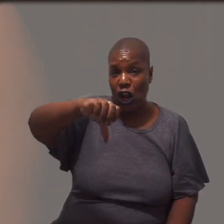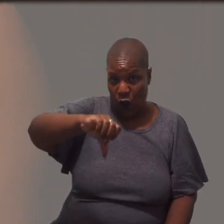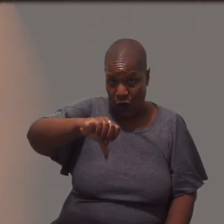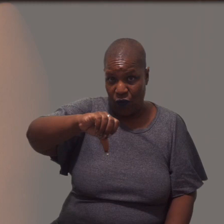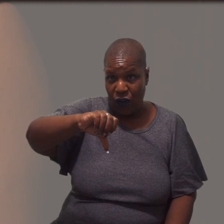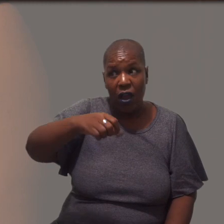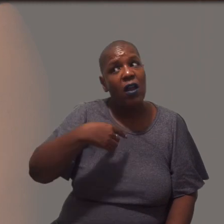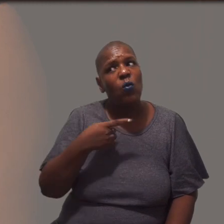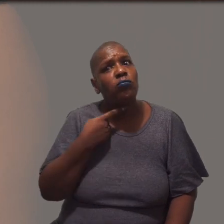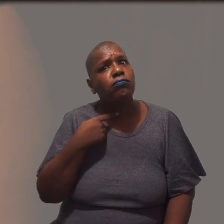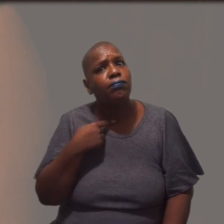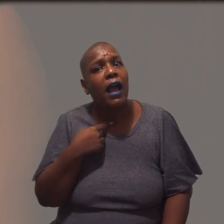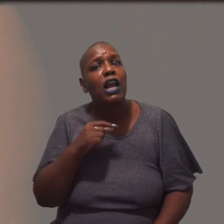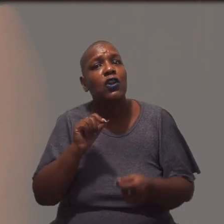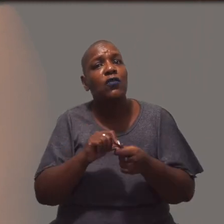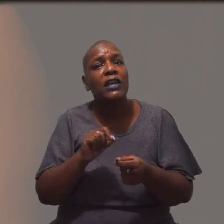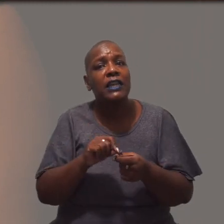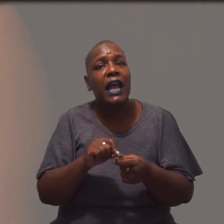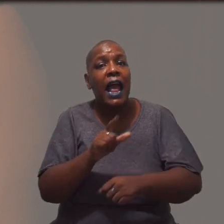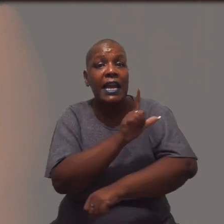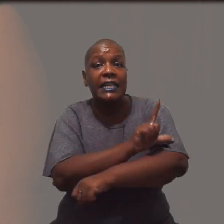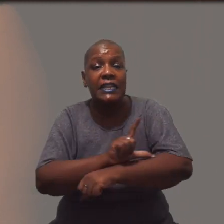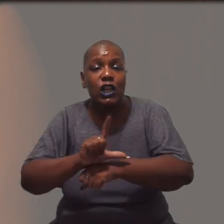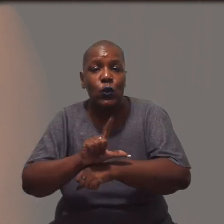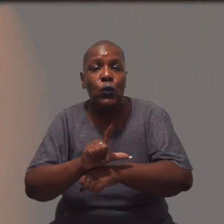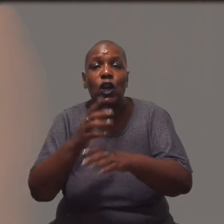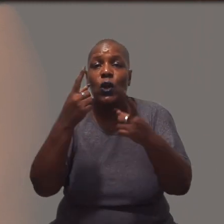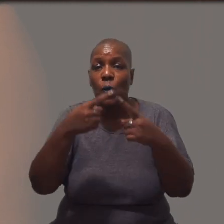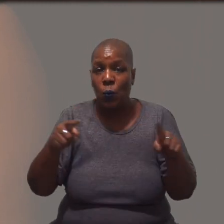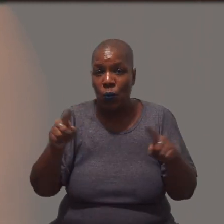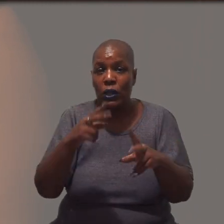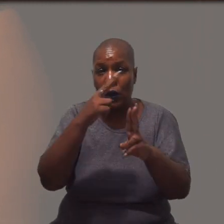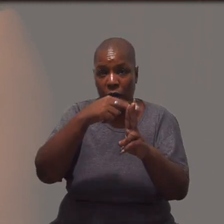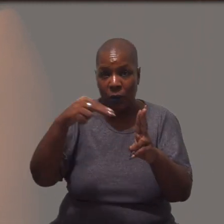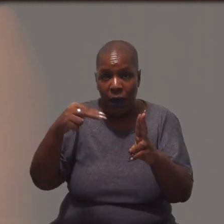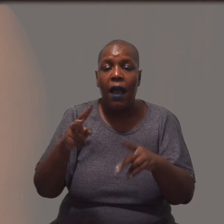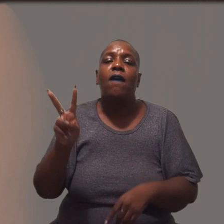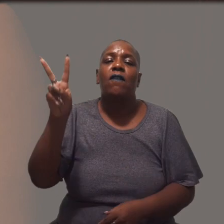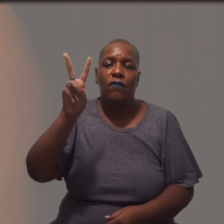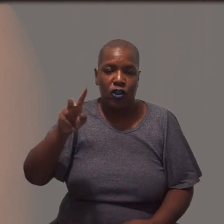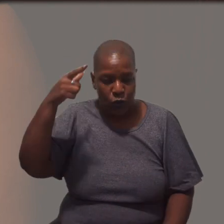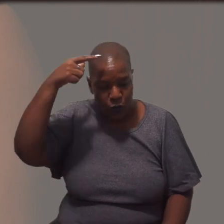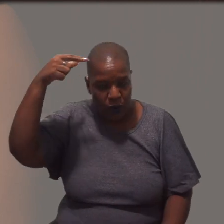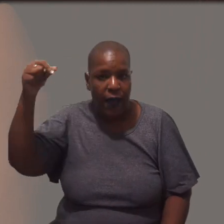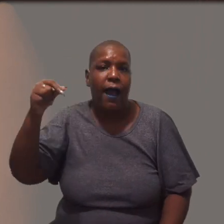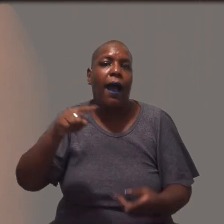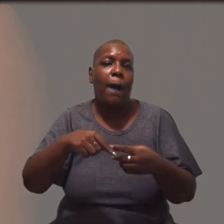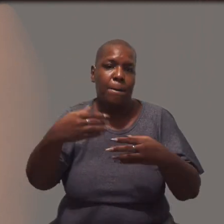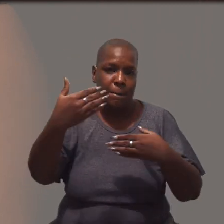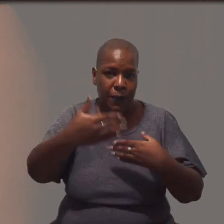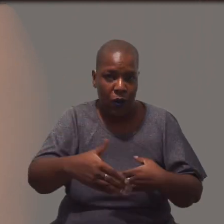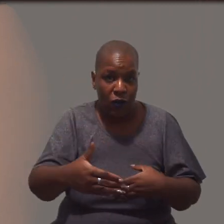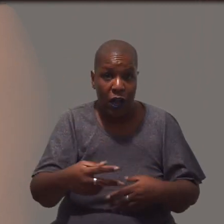2019 eu quis fazer a licenciatura em música na UNB. Então eu fiz o vestibular, fiz a prova específica